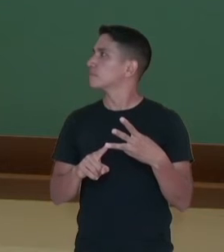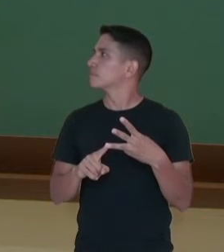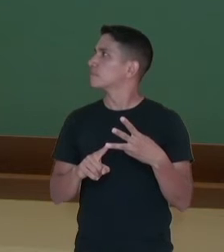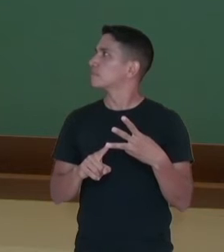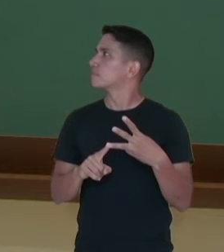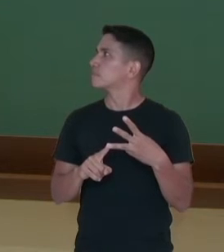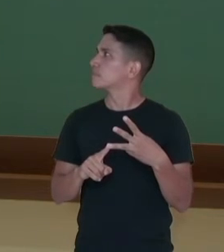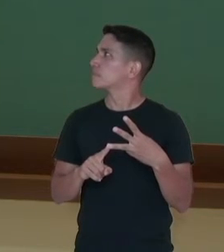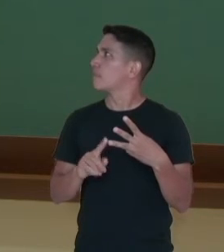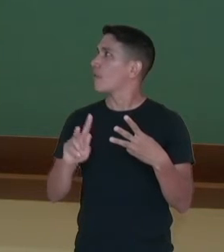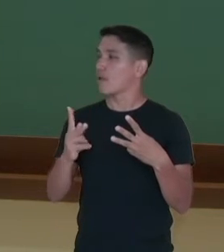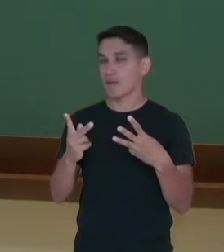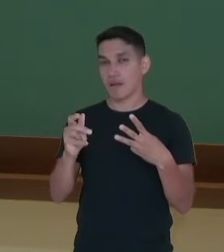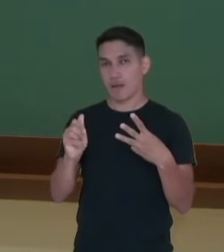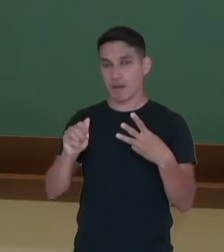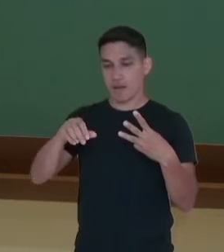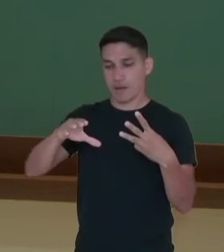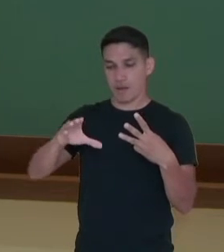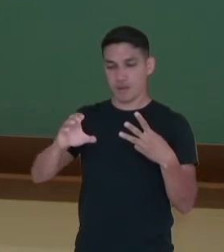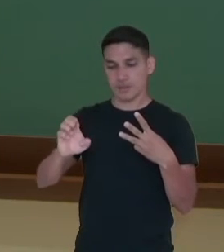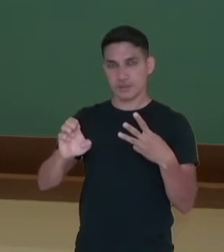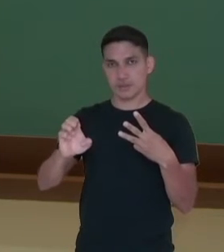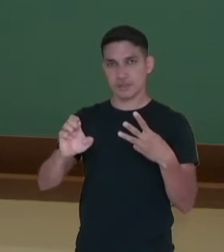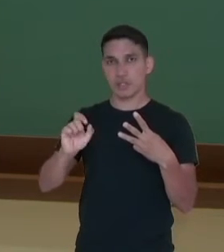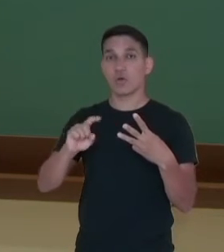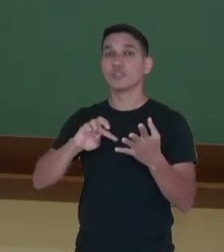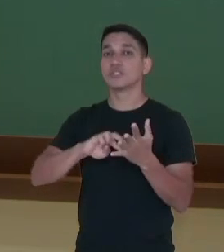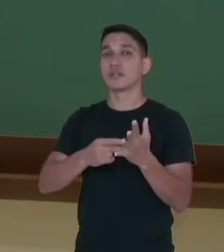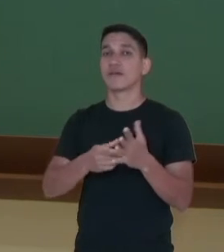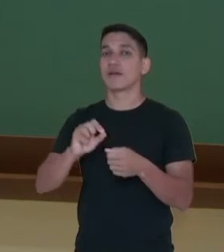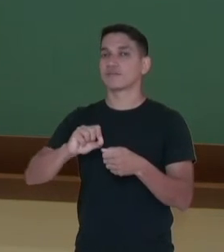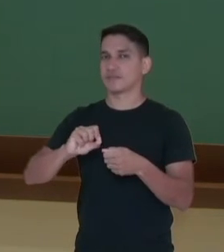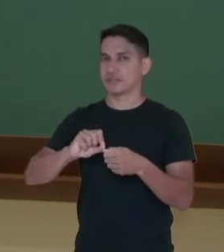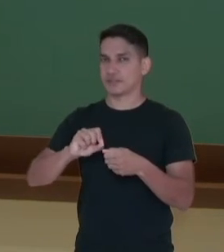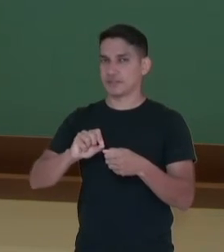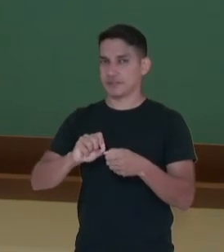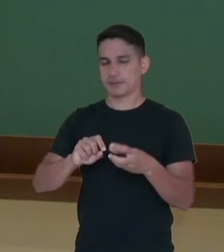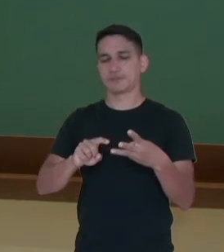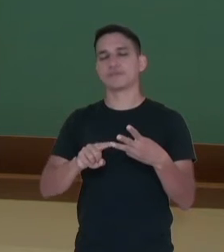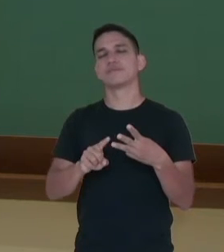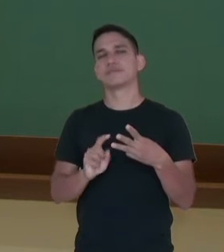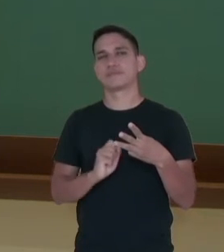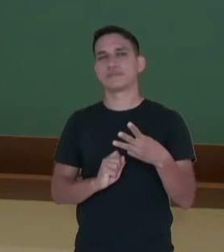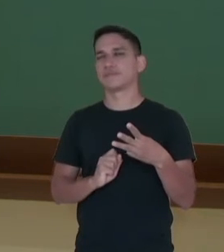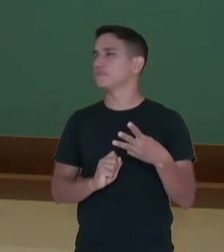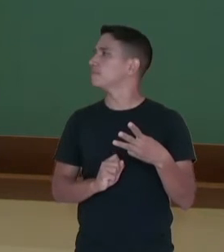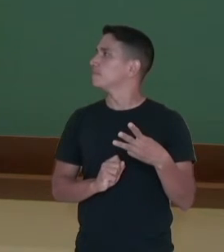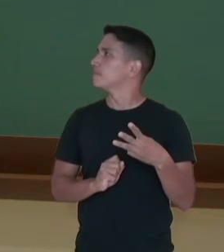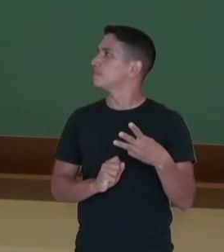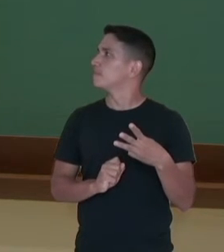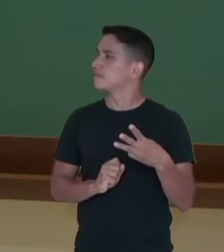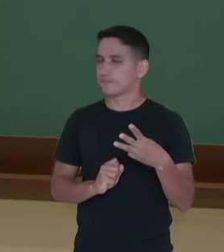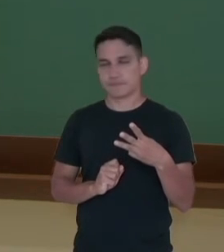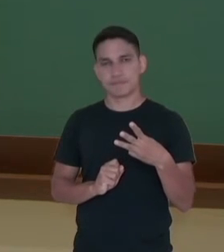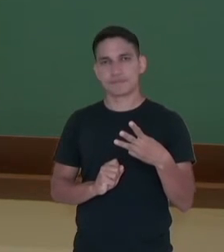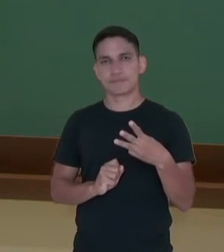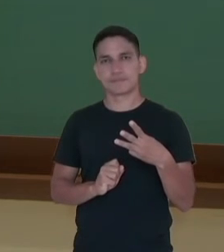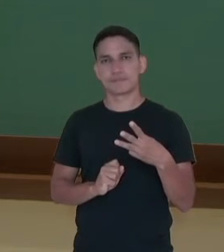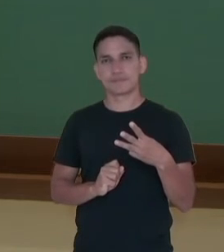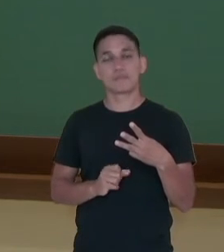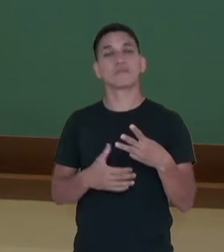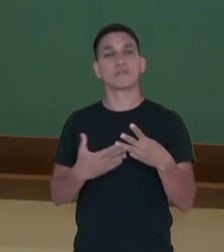nome dela. Hace, verbo fazer aqui, hacer. Hace atividade física 3 vezes por